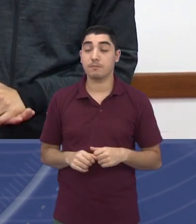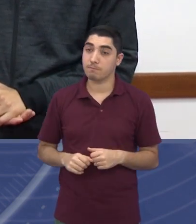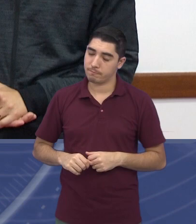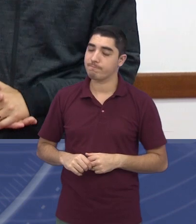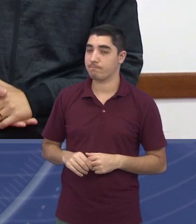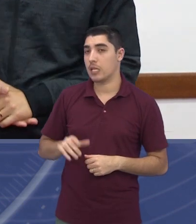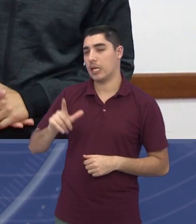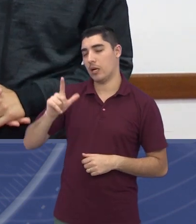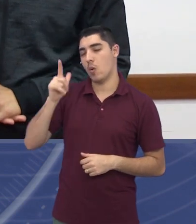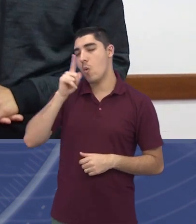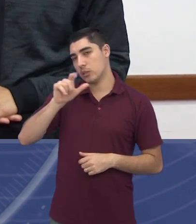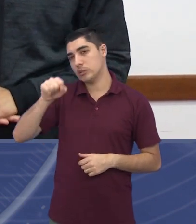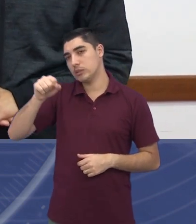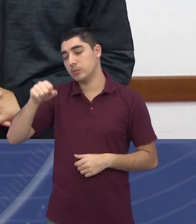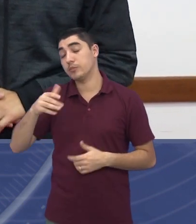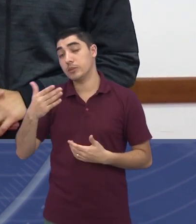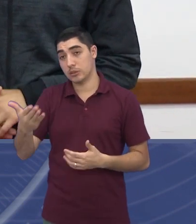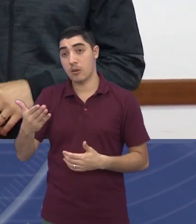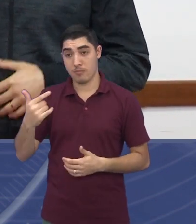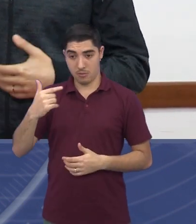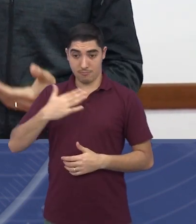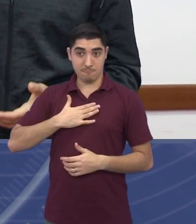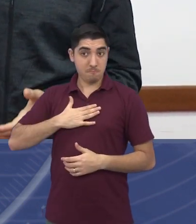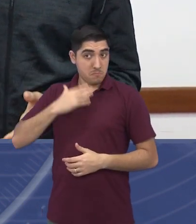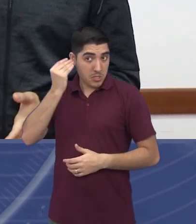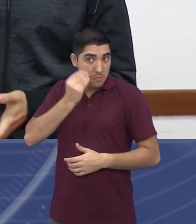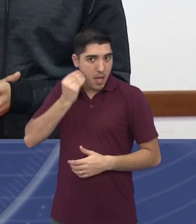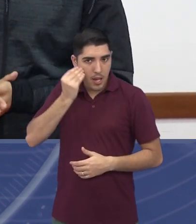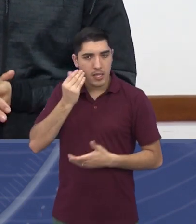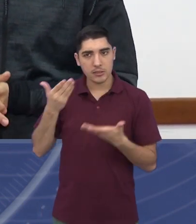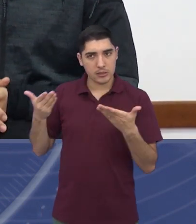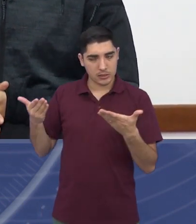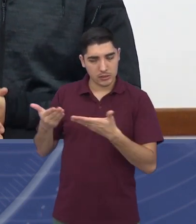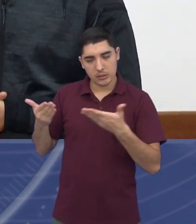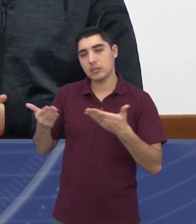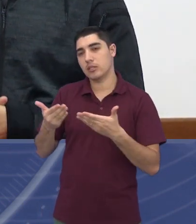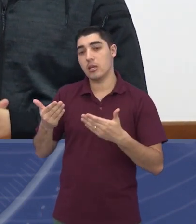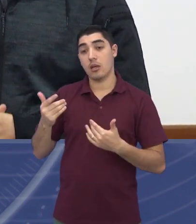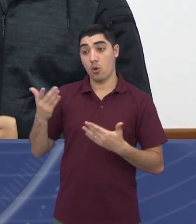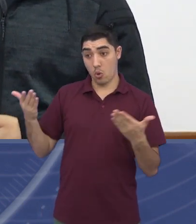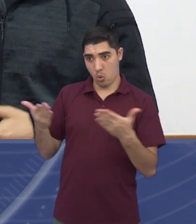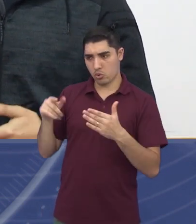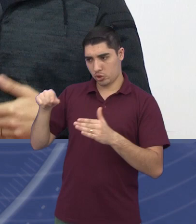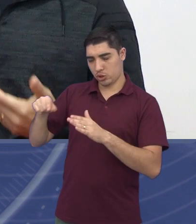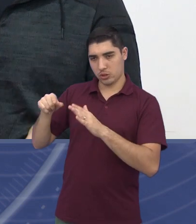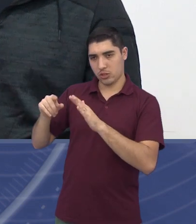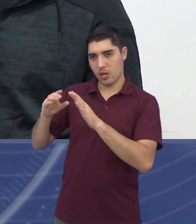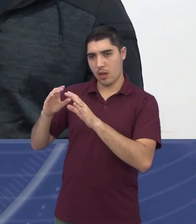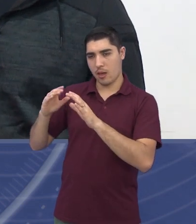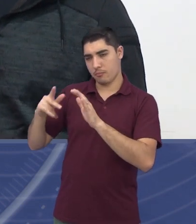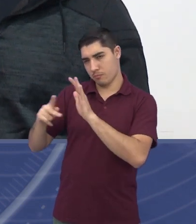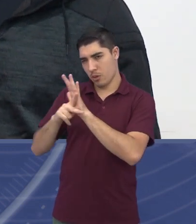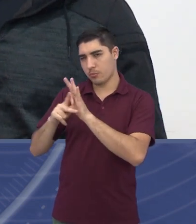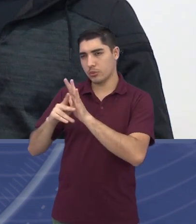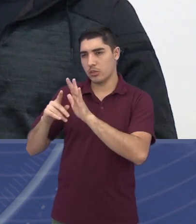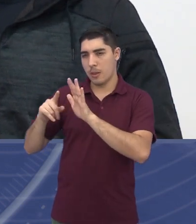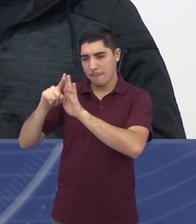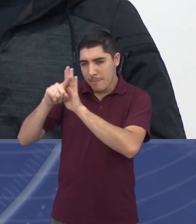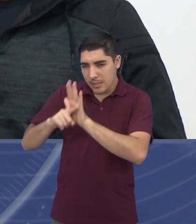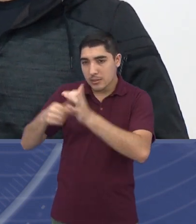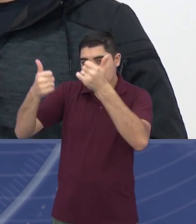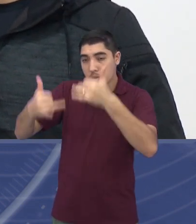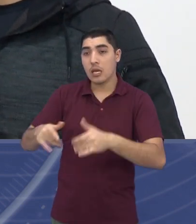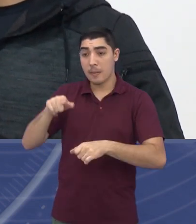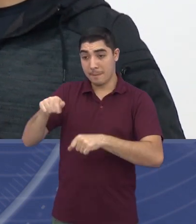ou menos? Consigo sim. Por experiência própria, a gente tem hoje como, até cientificamente falando, que um treino ele